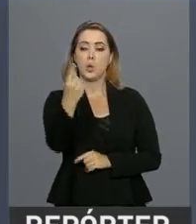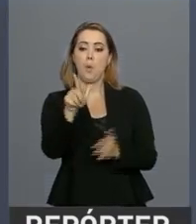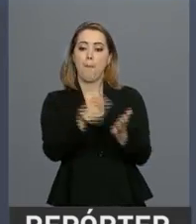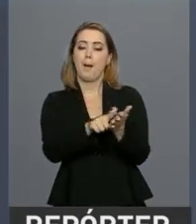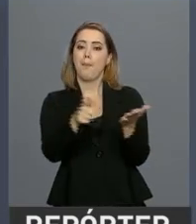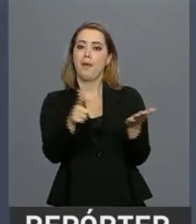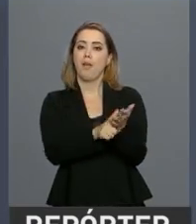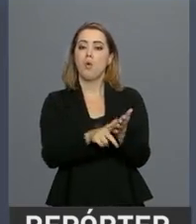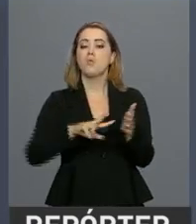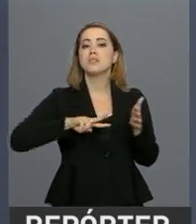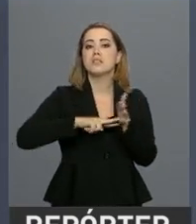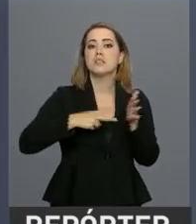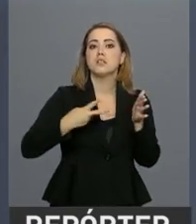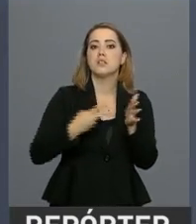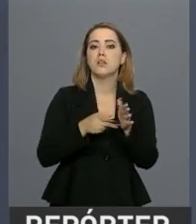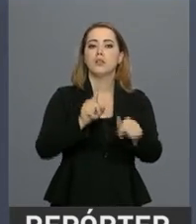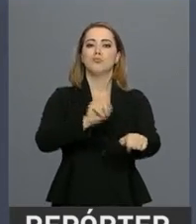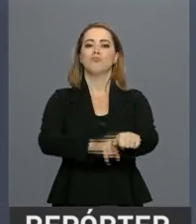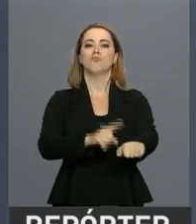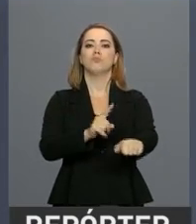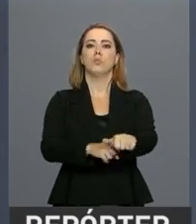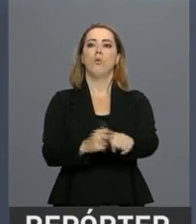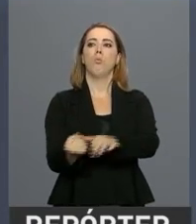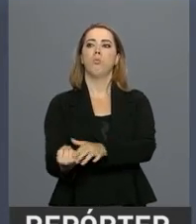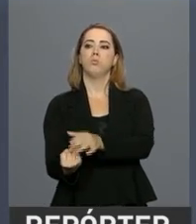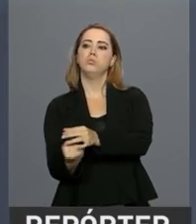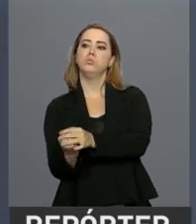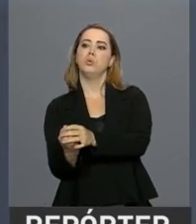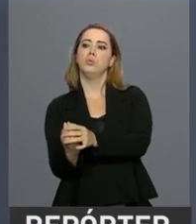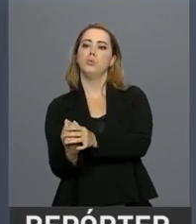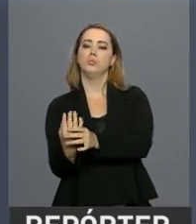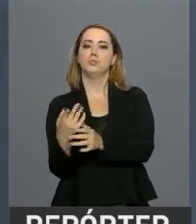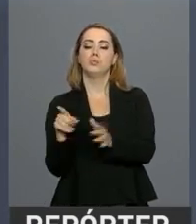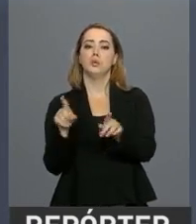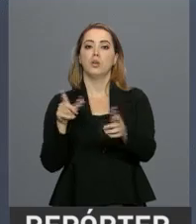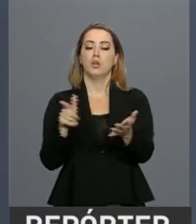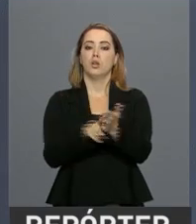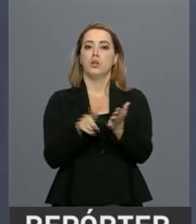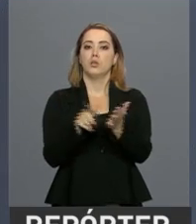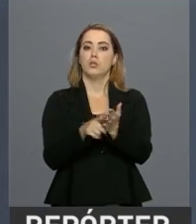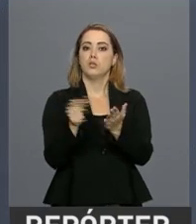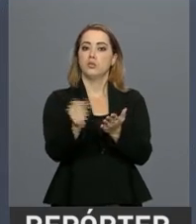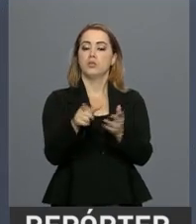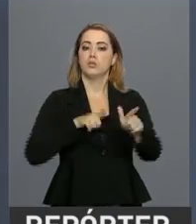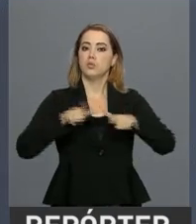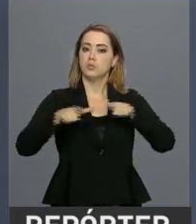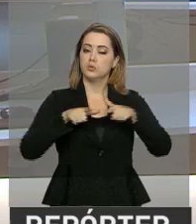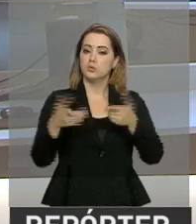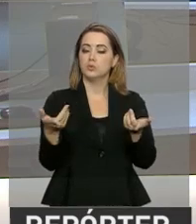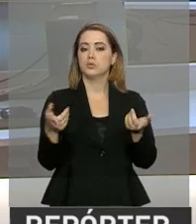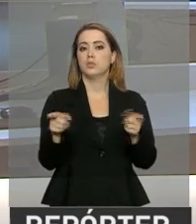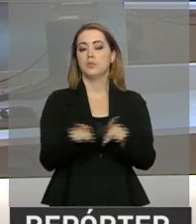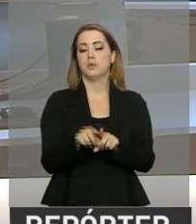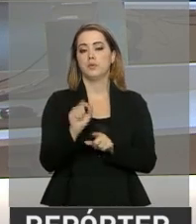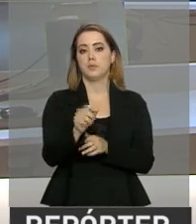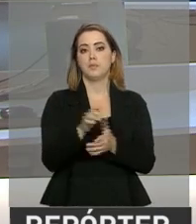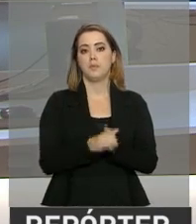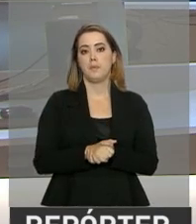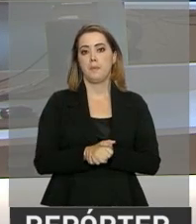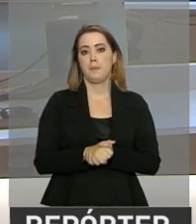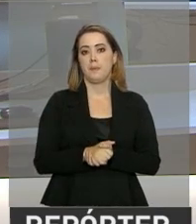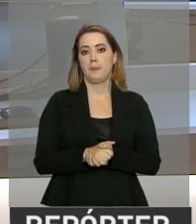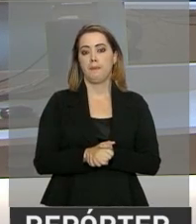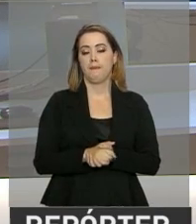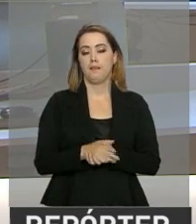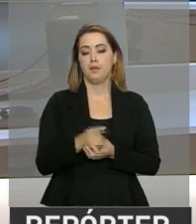papel representa um tempo tomado da investigação, um tempo tomado da atividade fim. E o